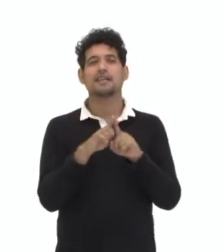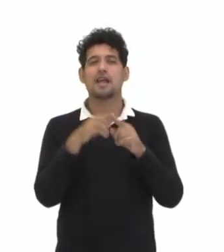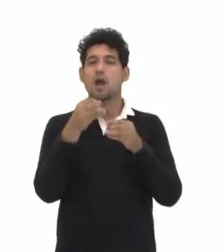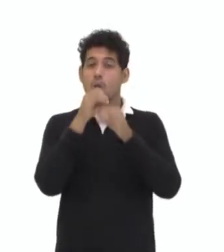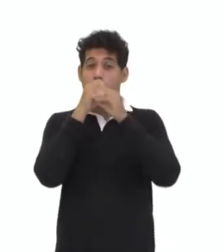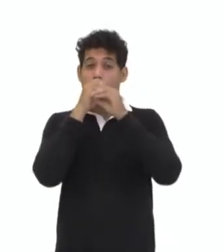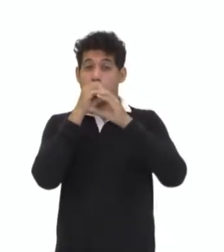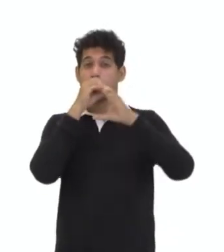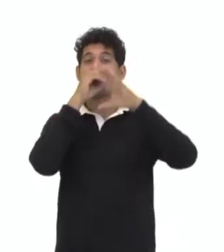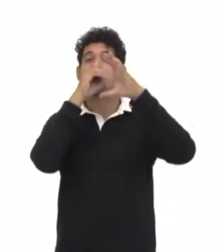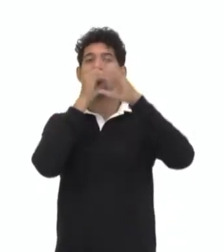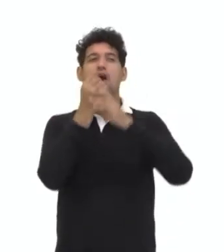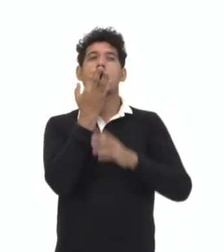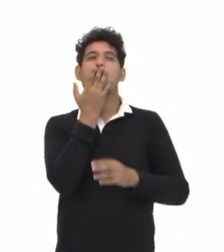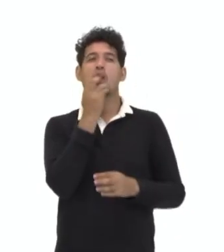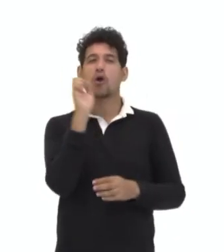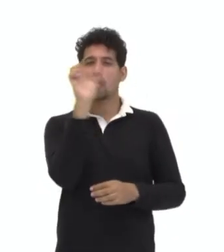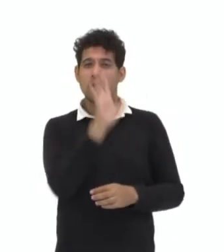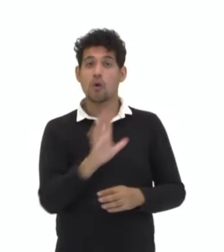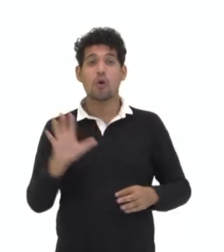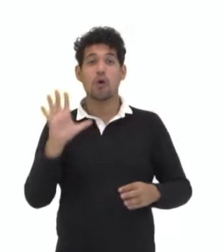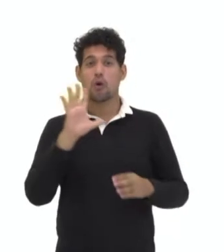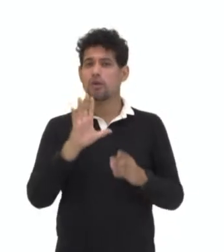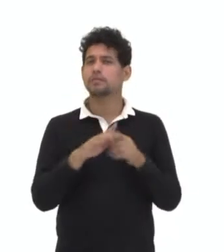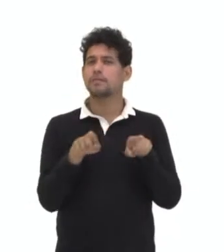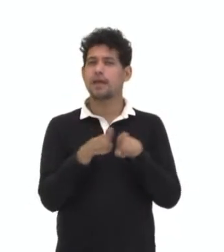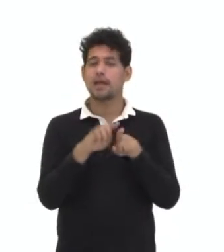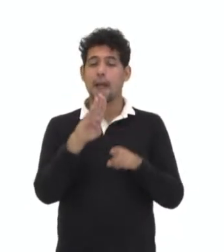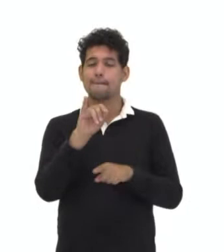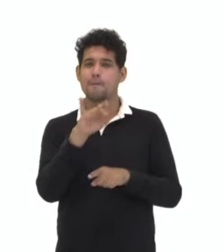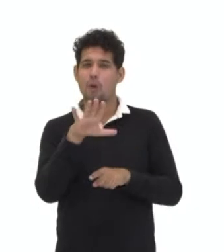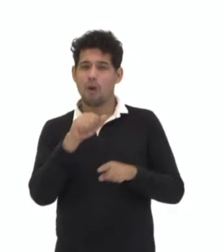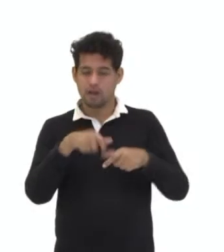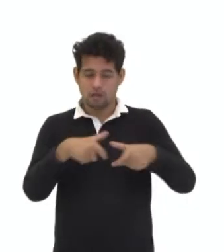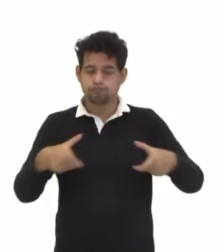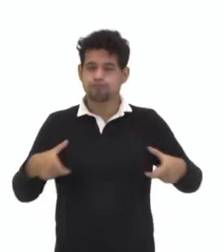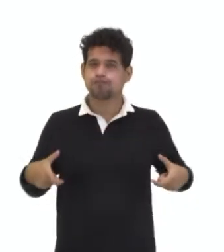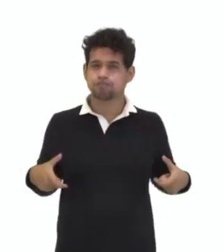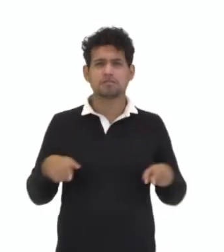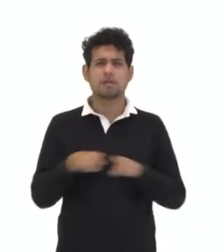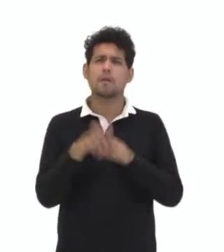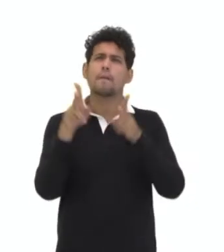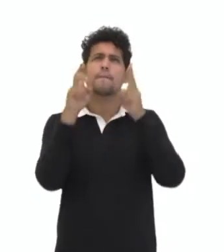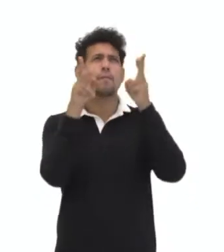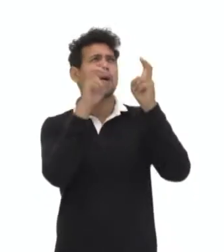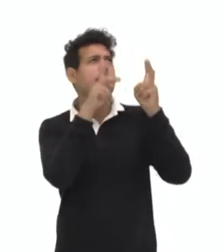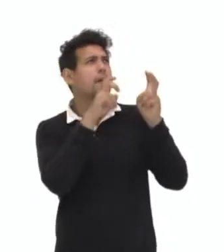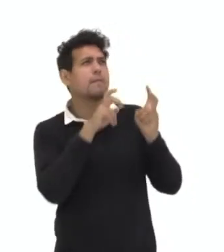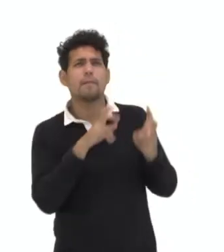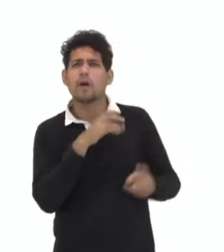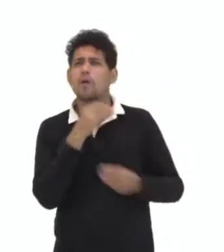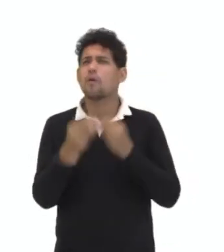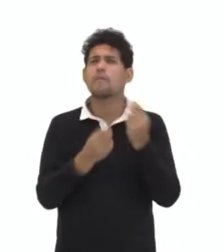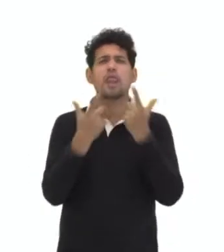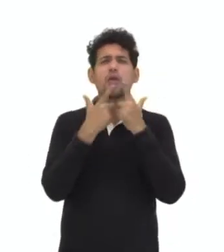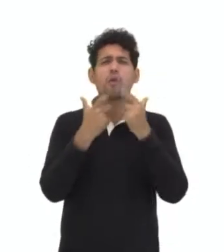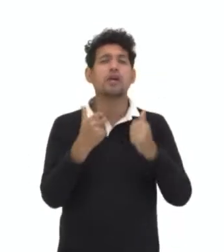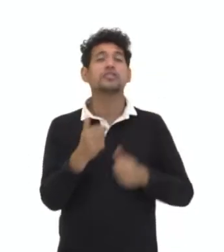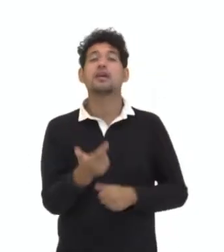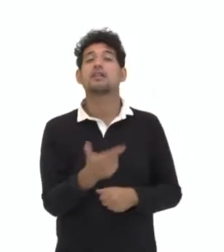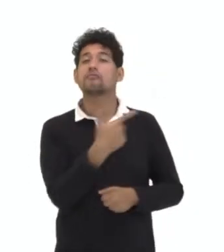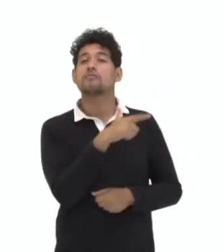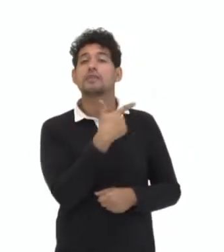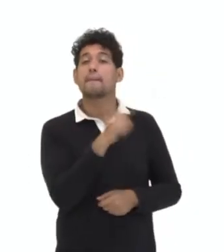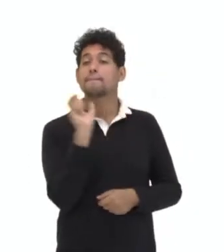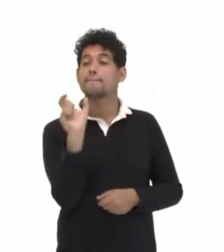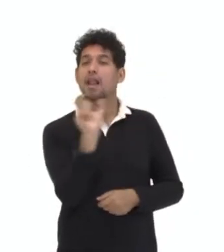o colorido, né? A boia. Então, eu posso observar como essa linguagem não verbal produz um